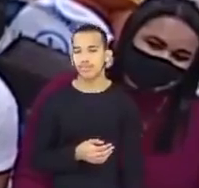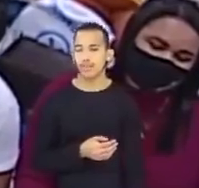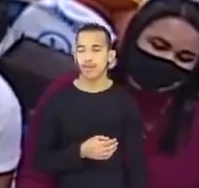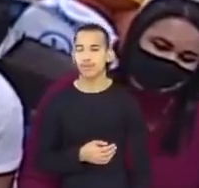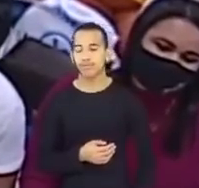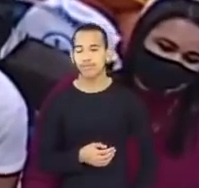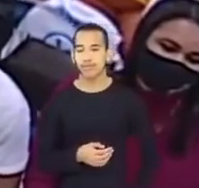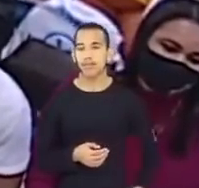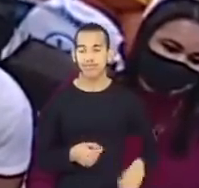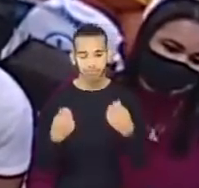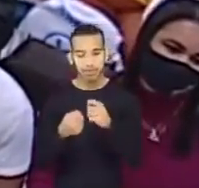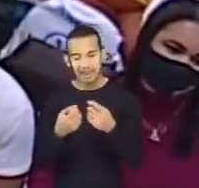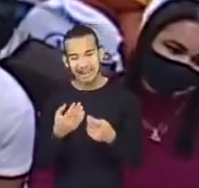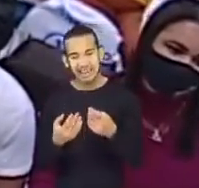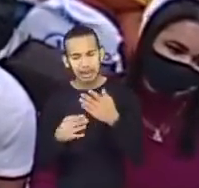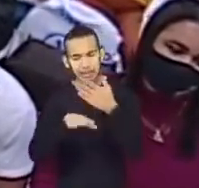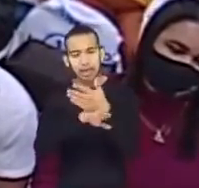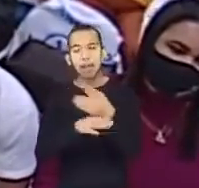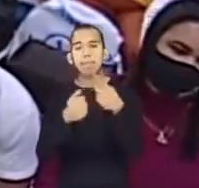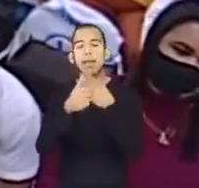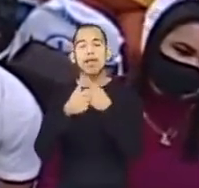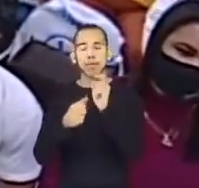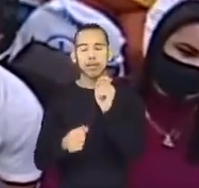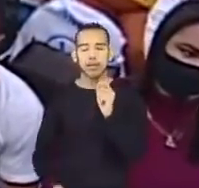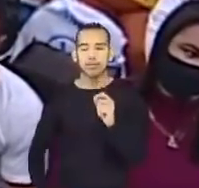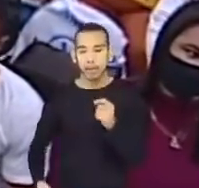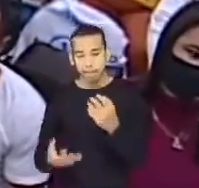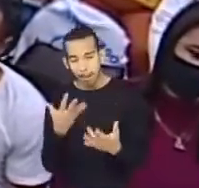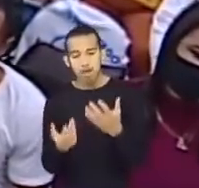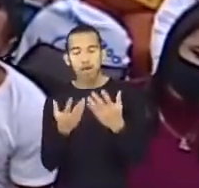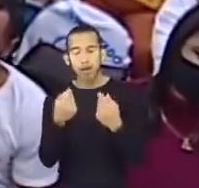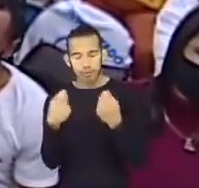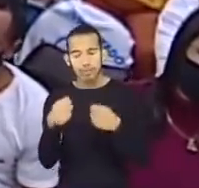O odre tem que passar primeiro pelo fogo.